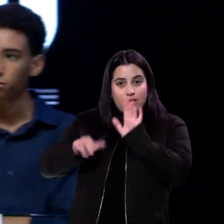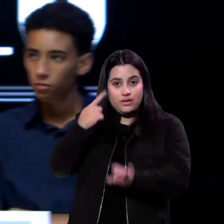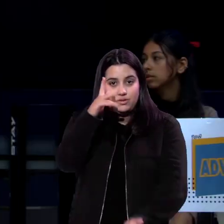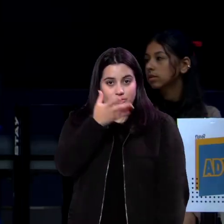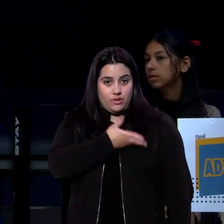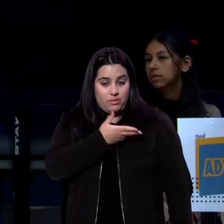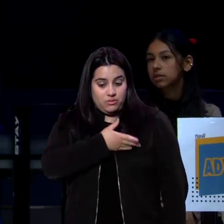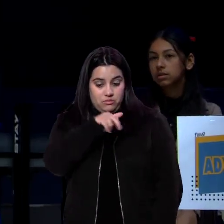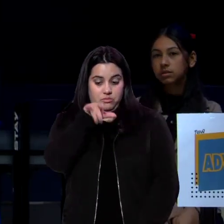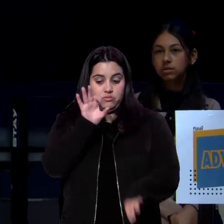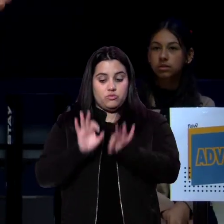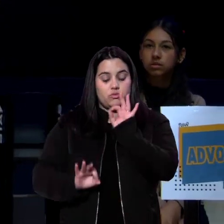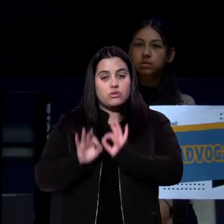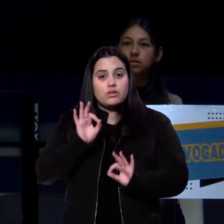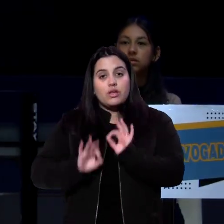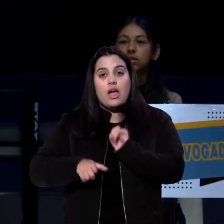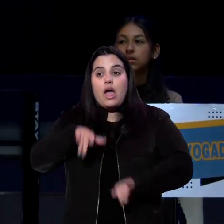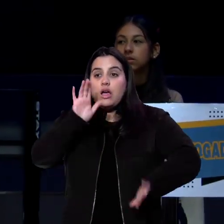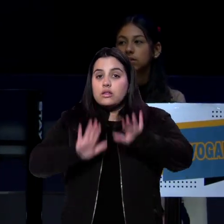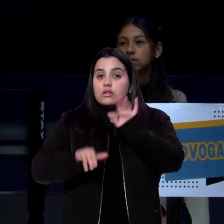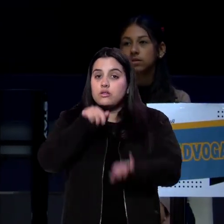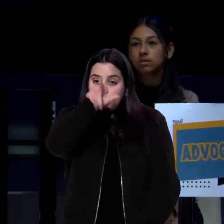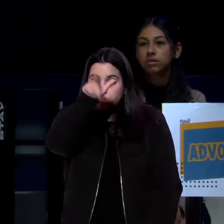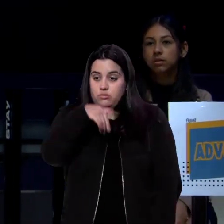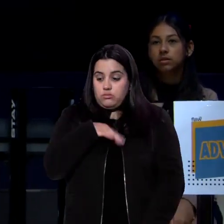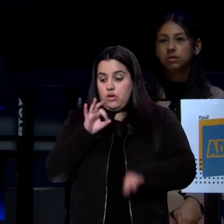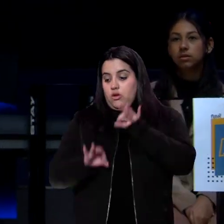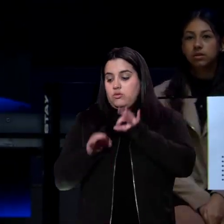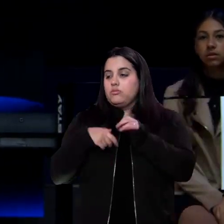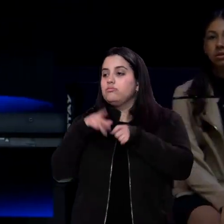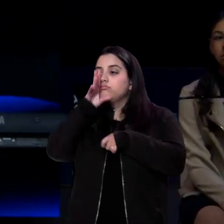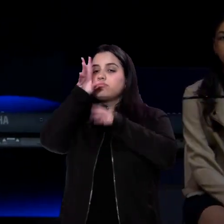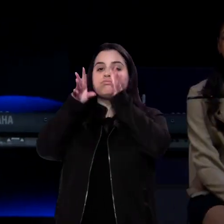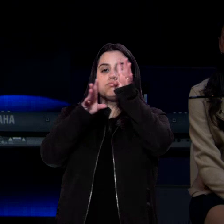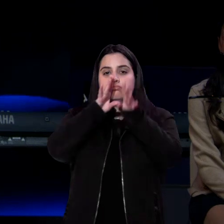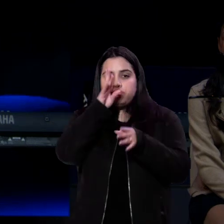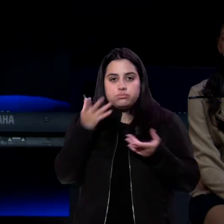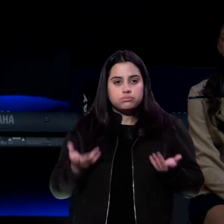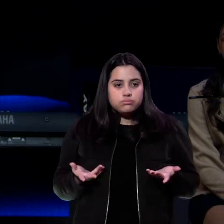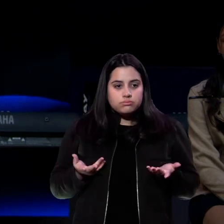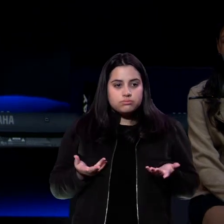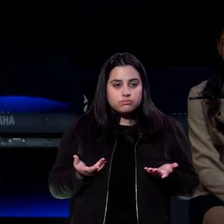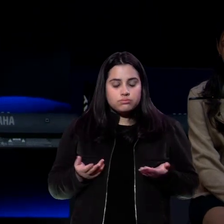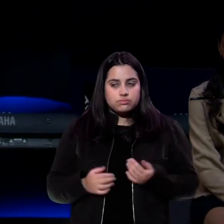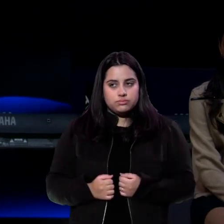os juízes. Às vezes você é o juiz dos outros.